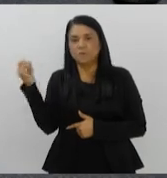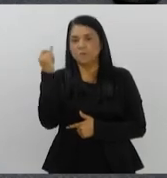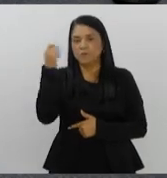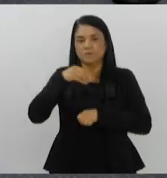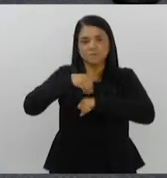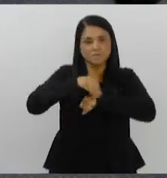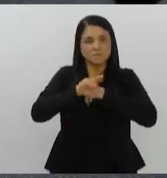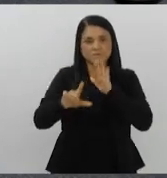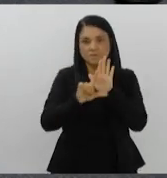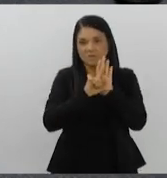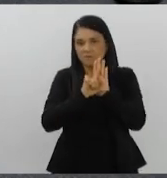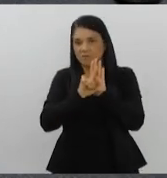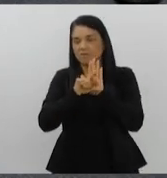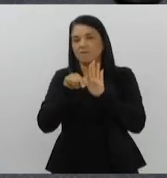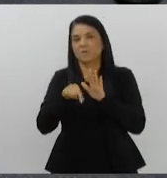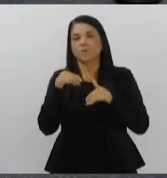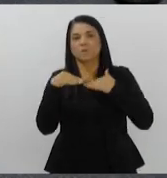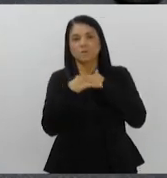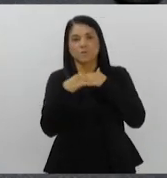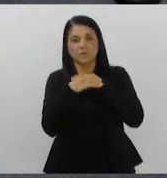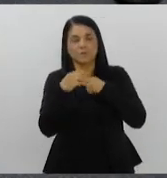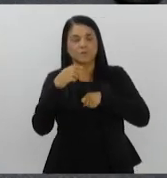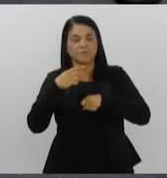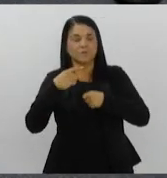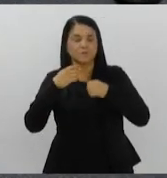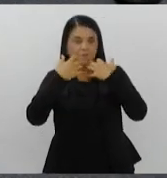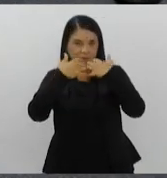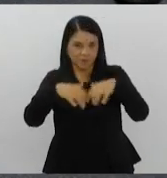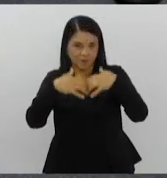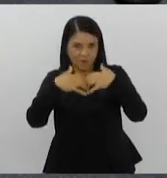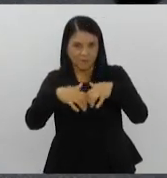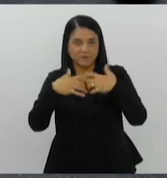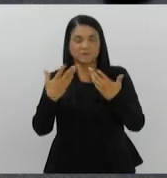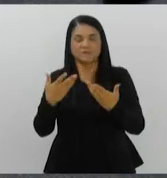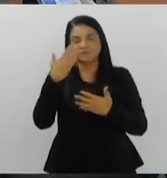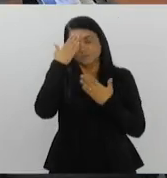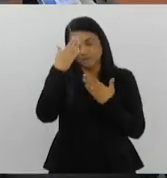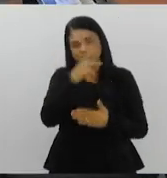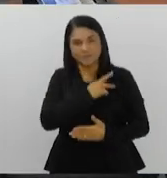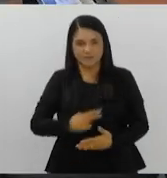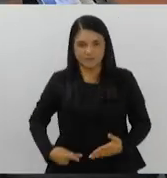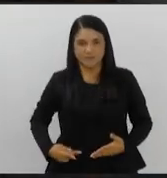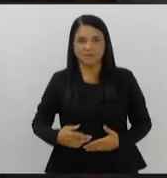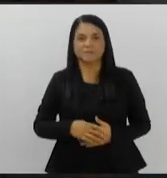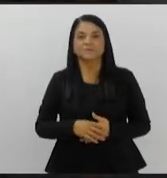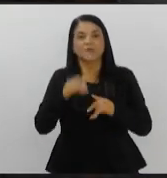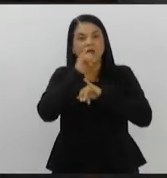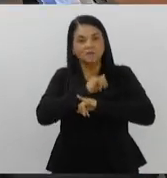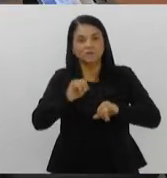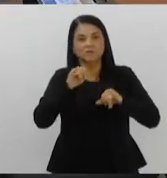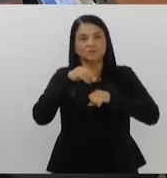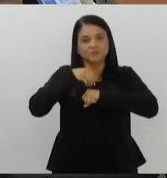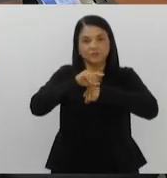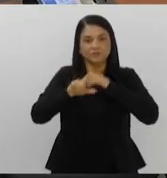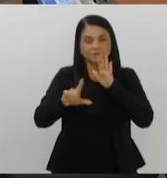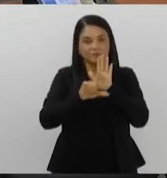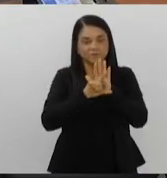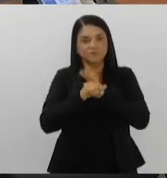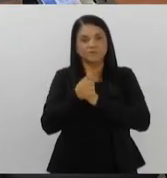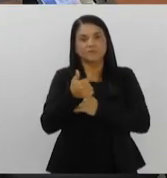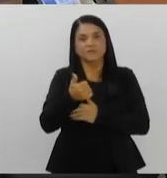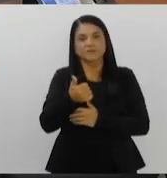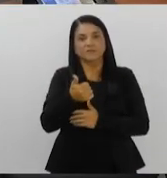indicação legislativa para o município de Petrópolis. Obrigada, presidenta. Anuncio indicação legislativa